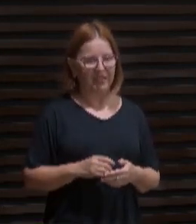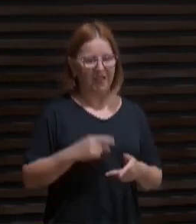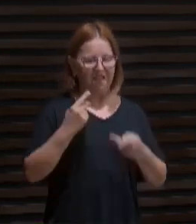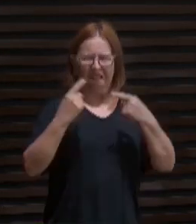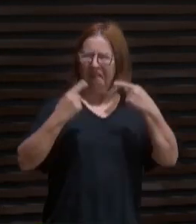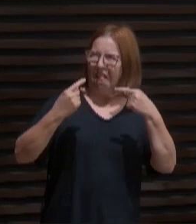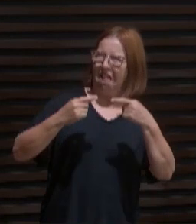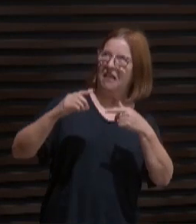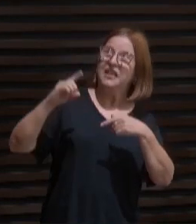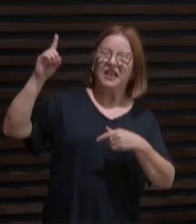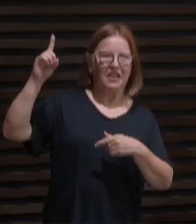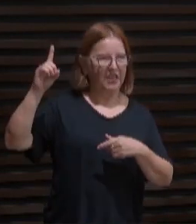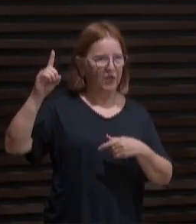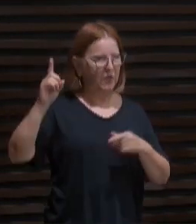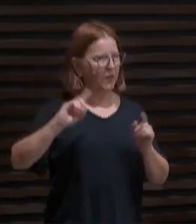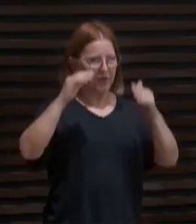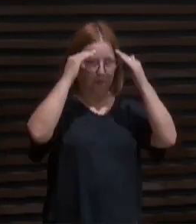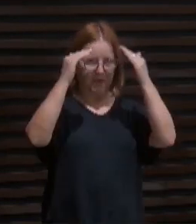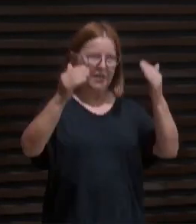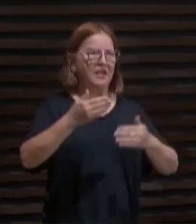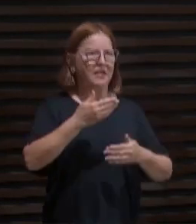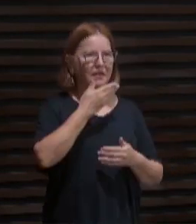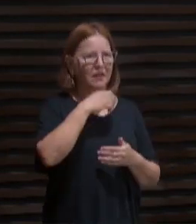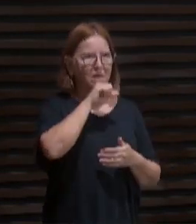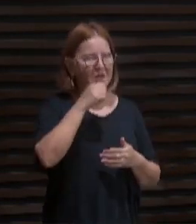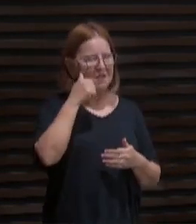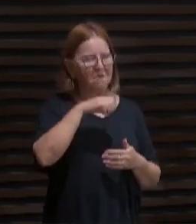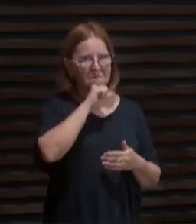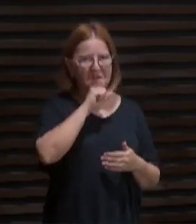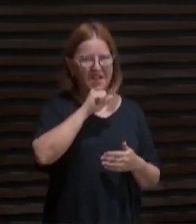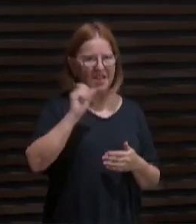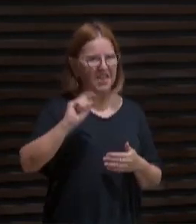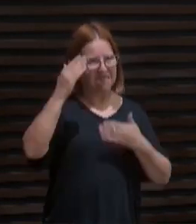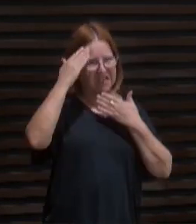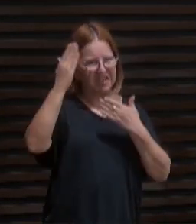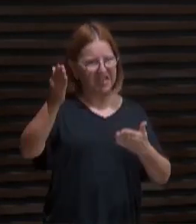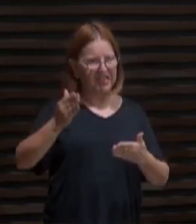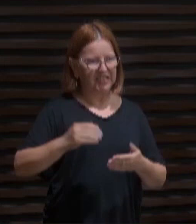blasfemadores, desobedientes aos pais, ingratos, irreverentes,